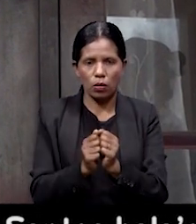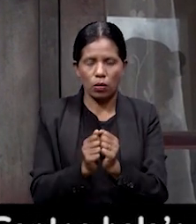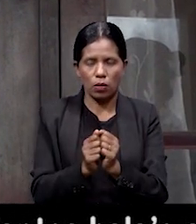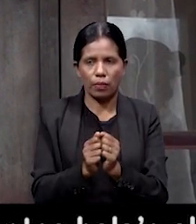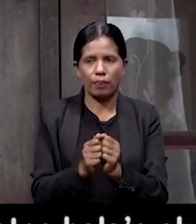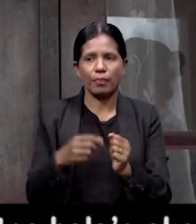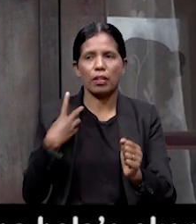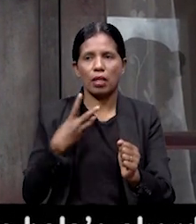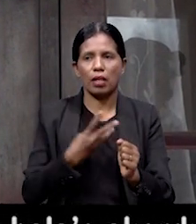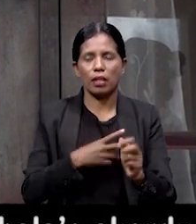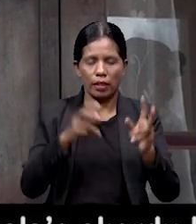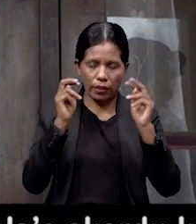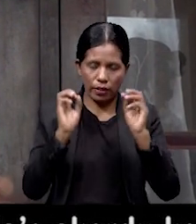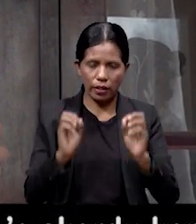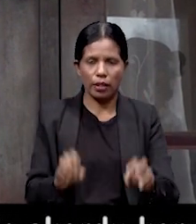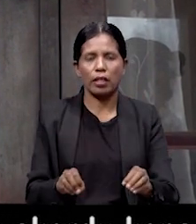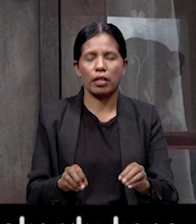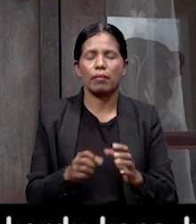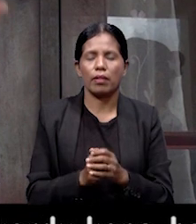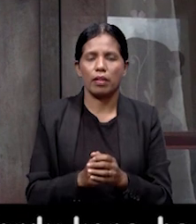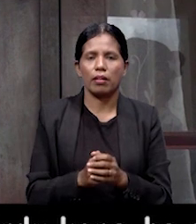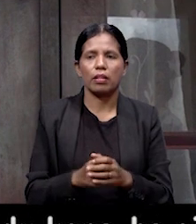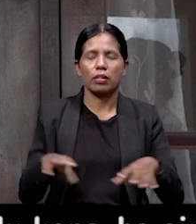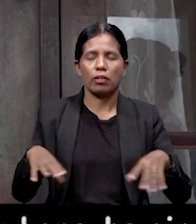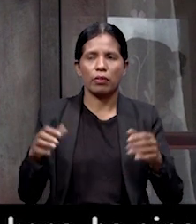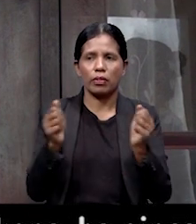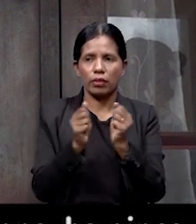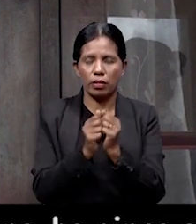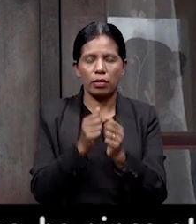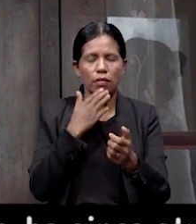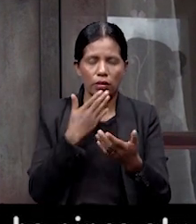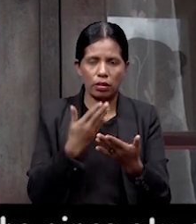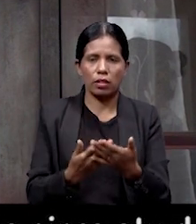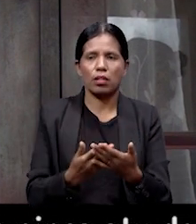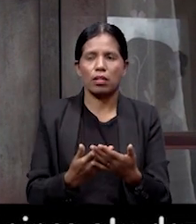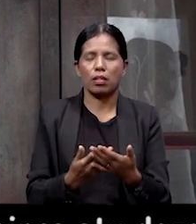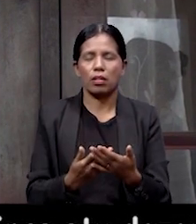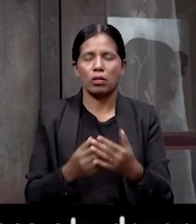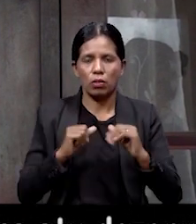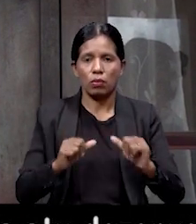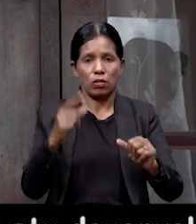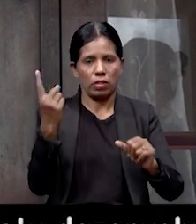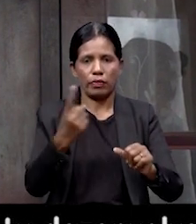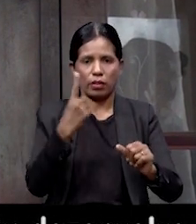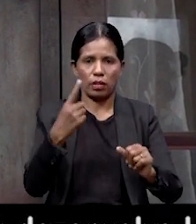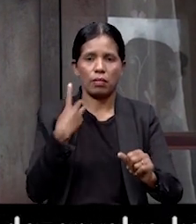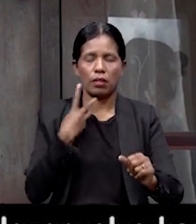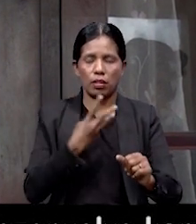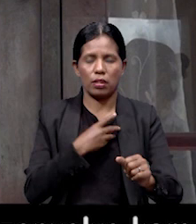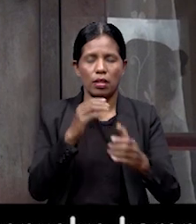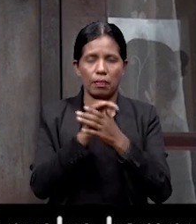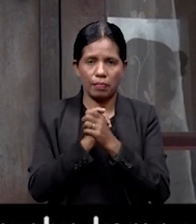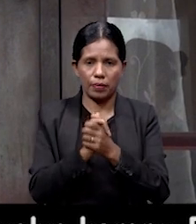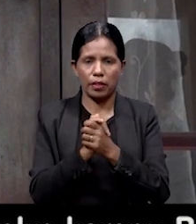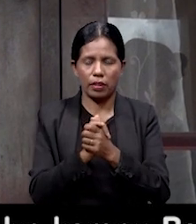neve ita obrigatorio atu halo halo cooperação nida coordenação de cooperação nira ne lao na fati para ita hamiting